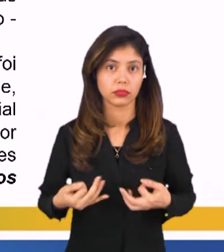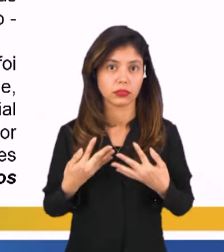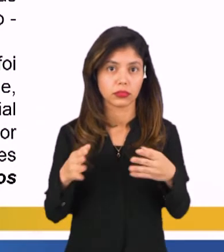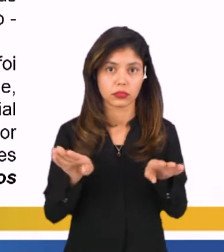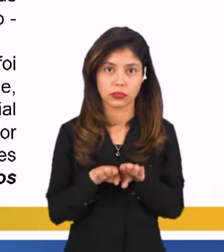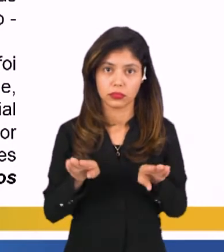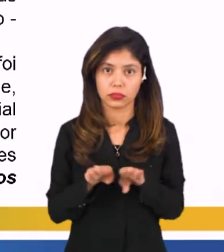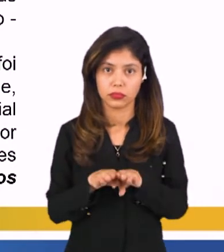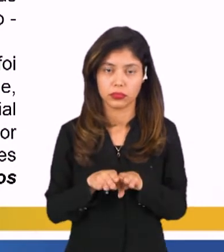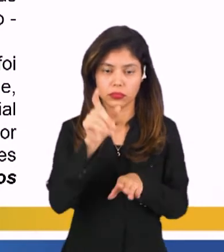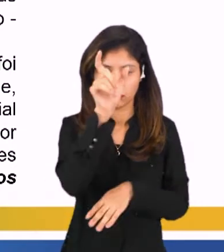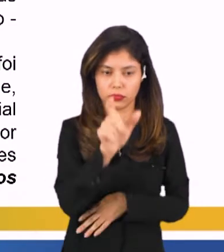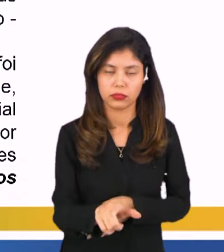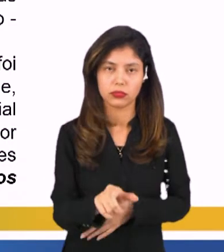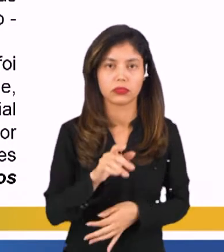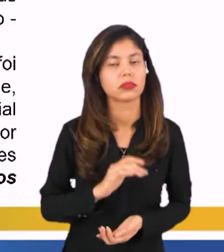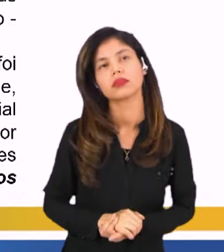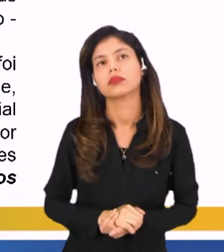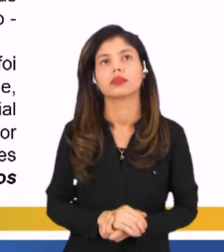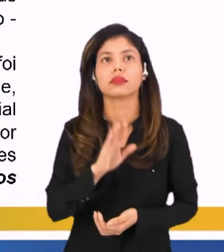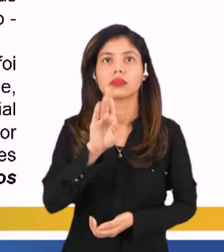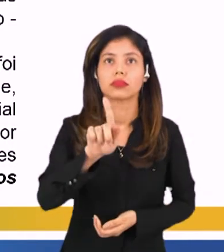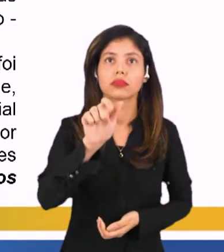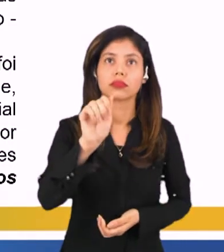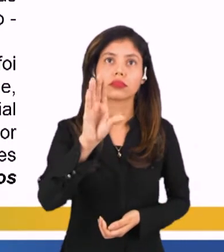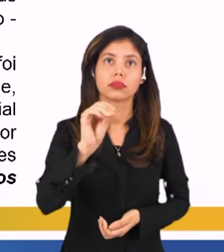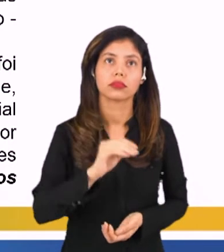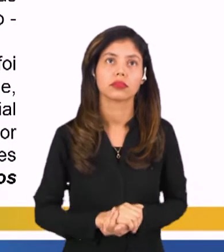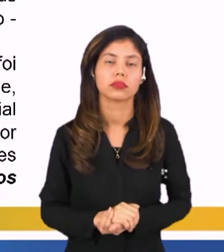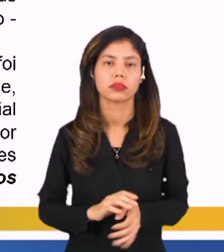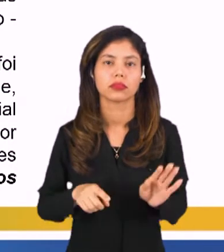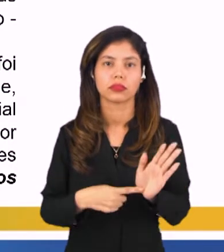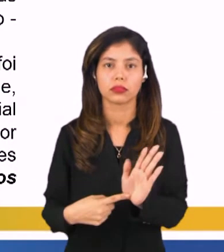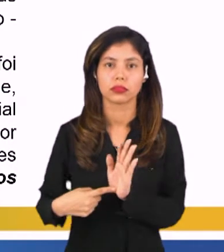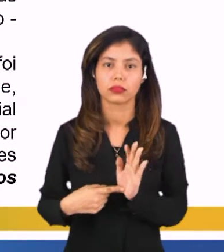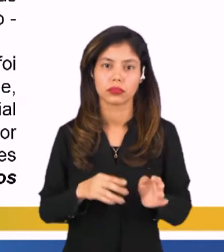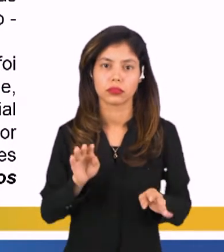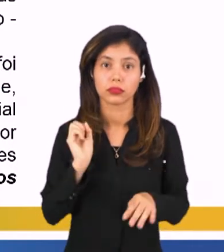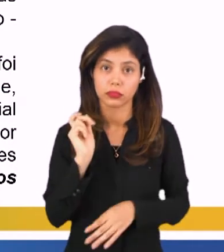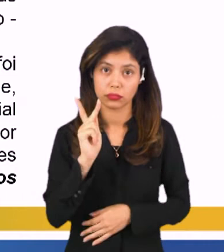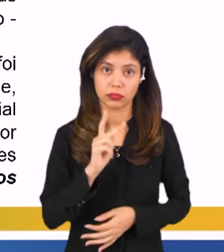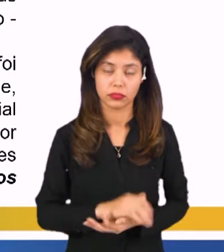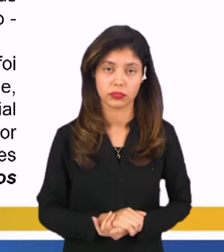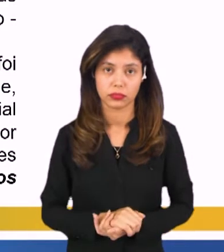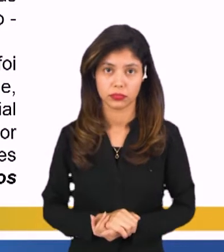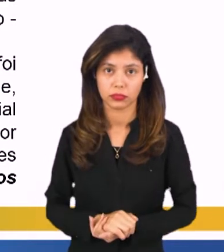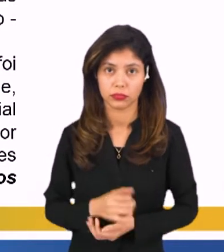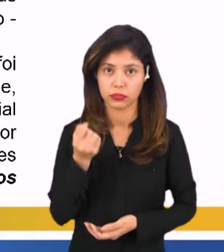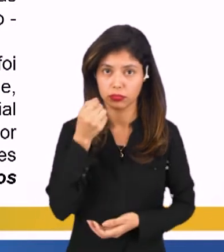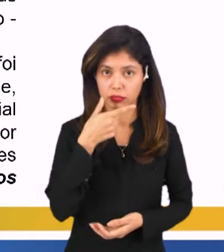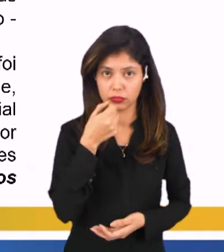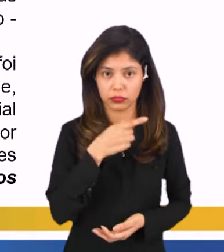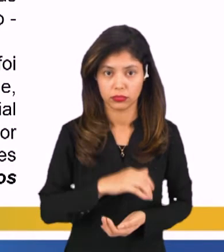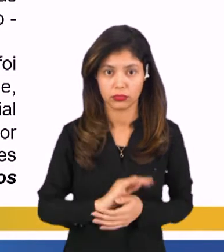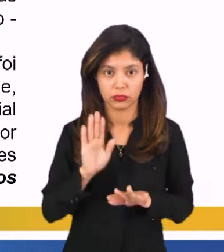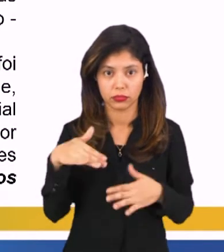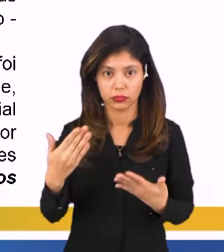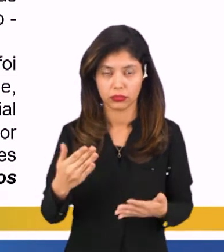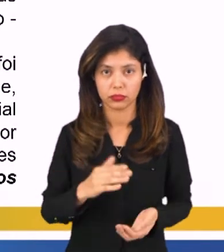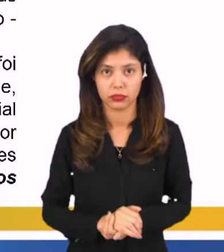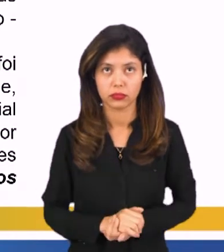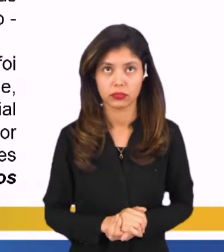da literatura de Gabo. Gabo era o apelido de Gabriel Garcia Marques, ok? Apelido pelo qual